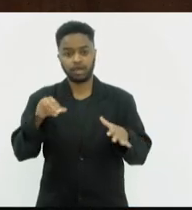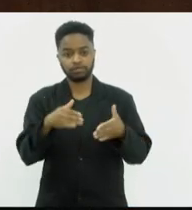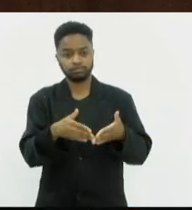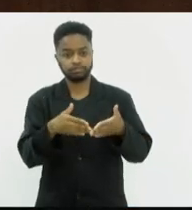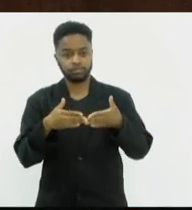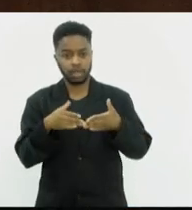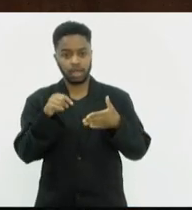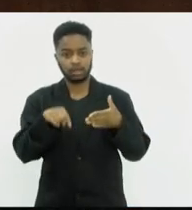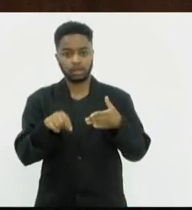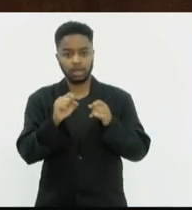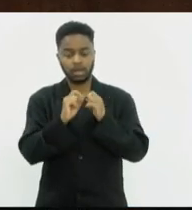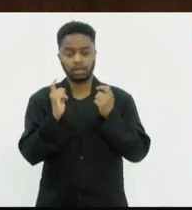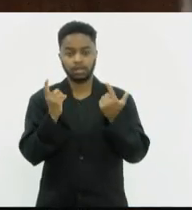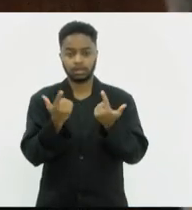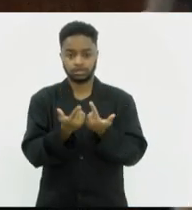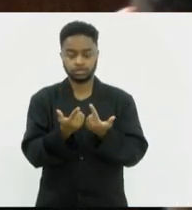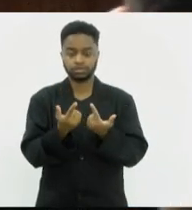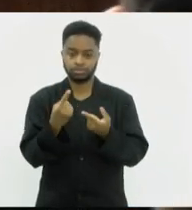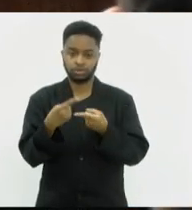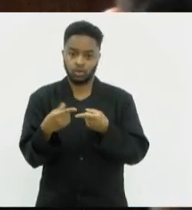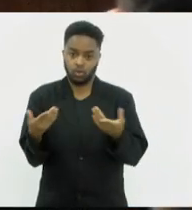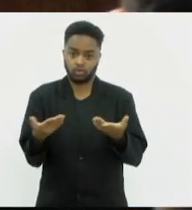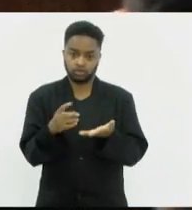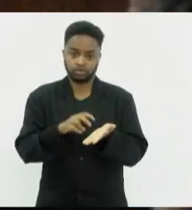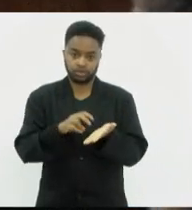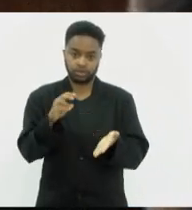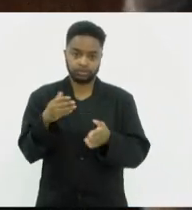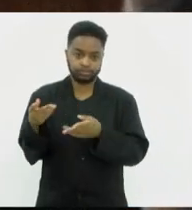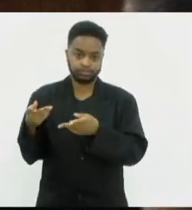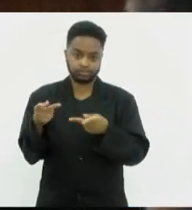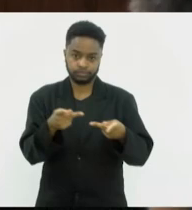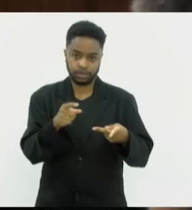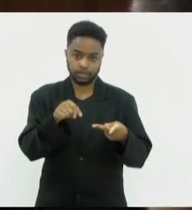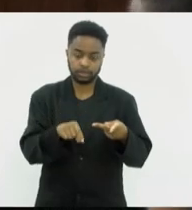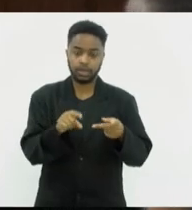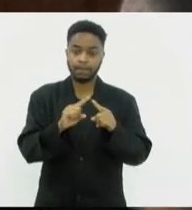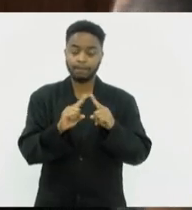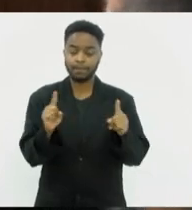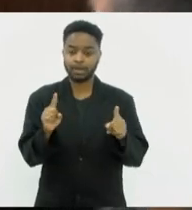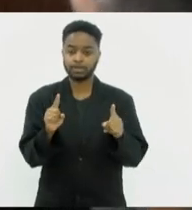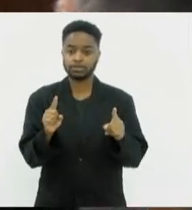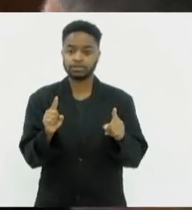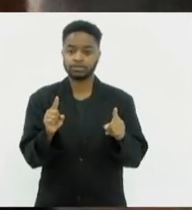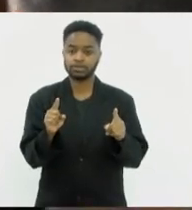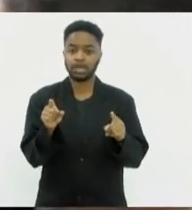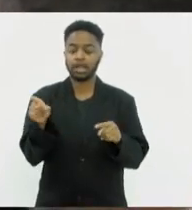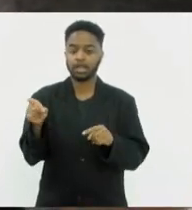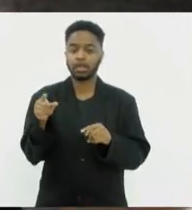Assembleia Legislativa, teve até aqui hoje, né, já na parte da manhã, mas infelizmente ele está